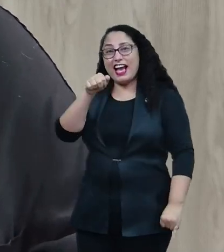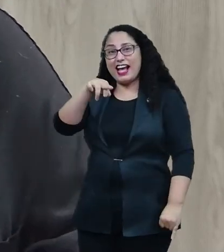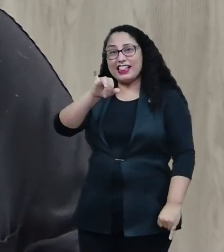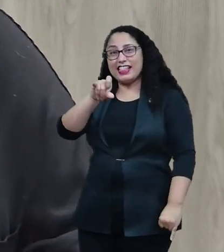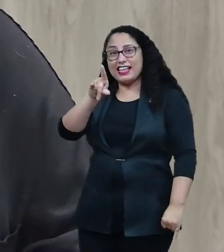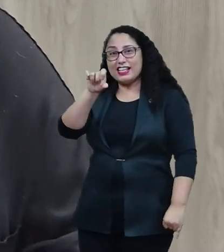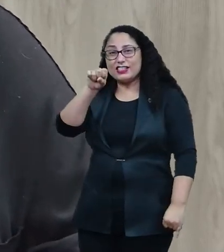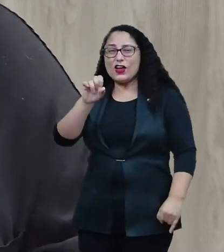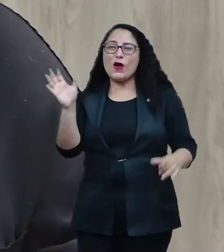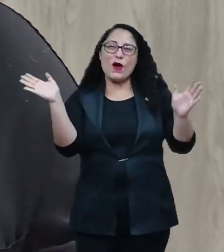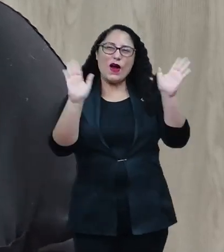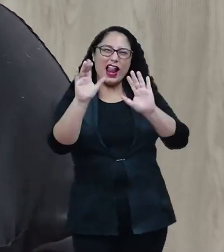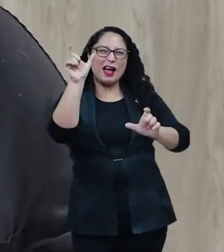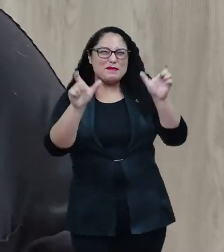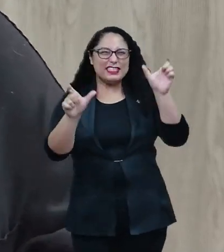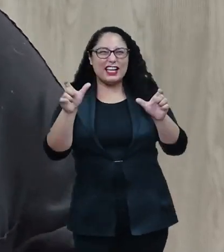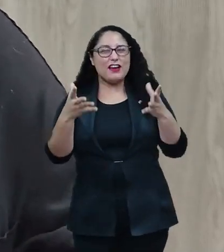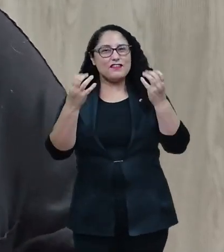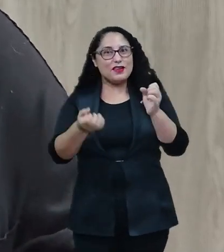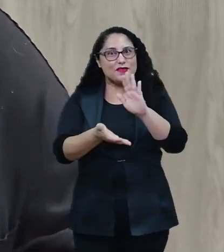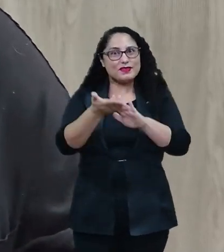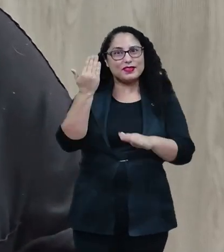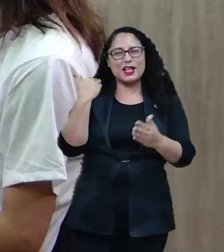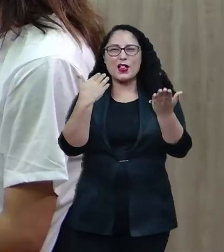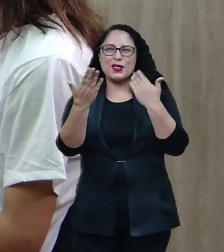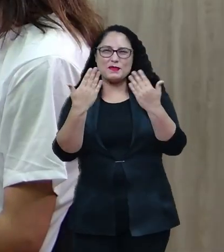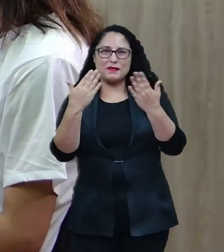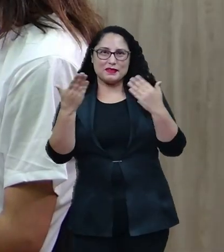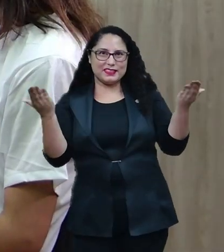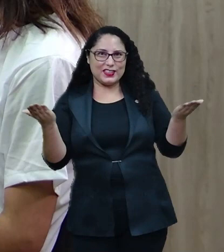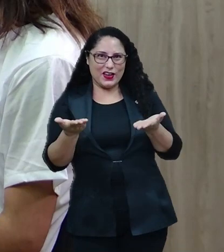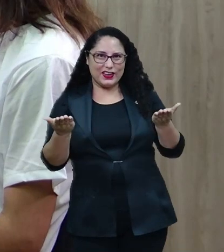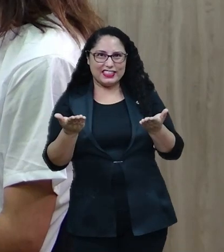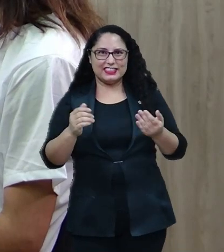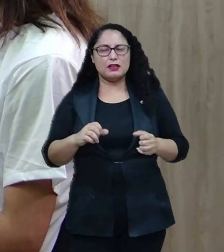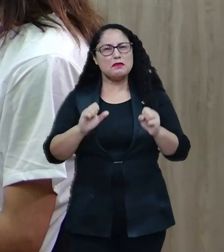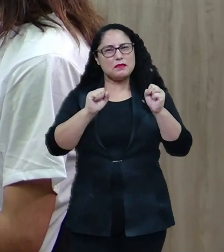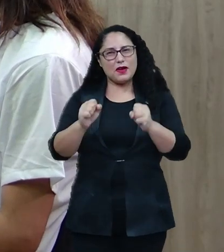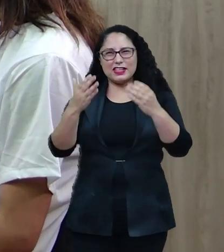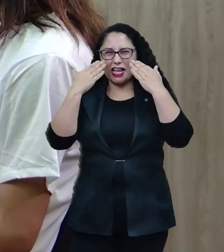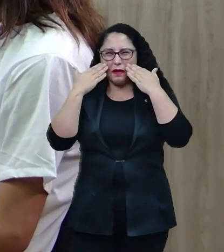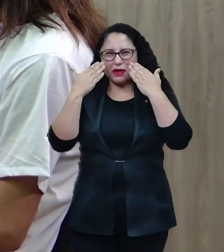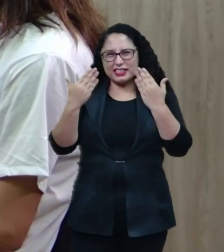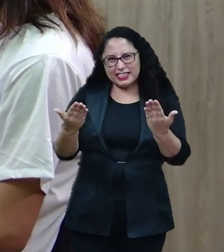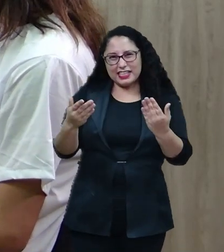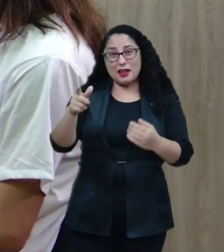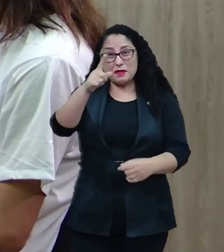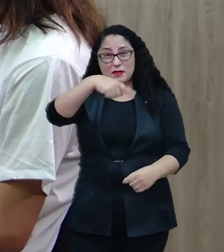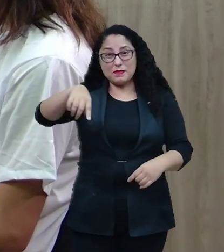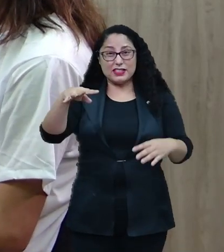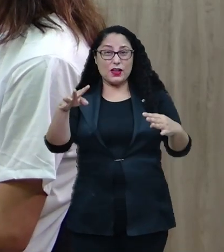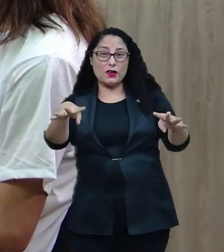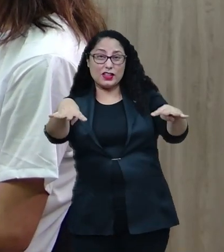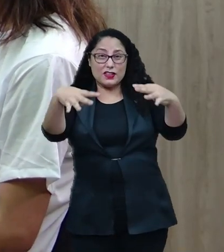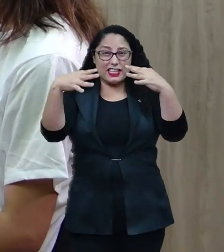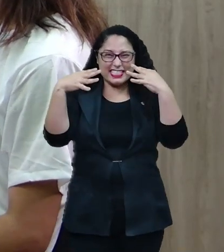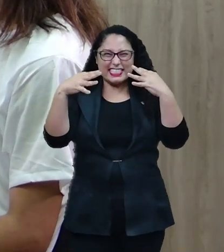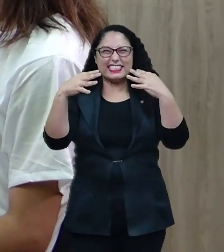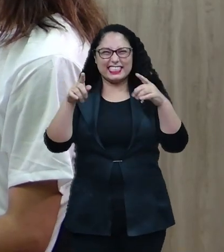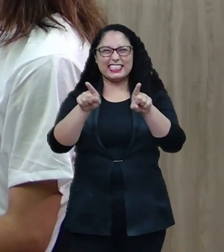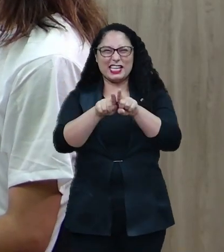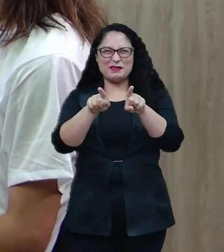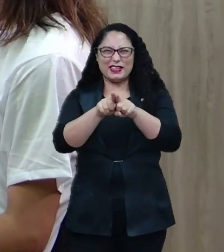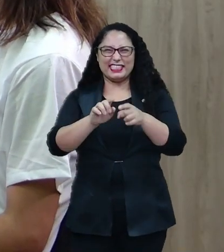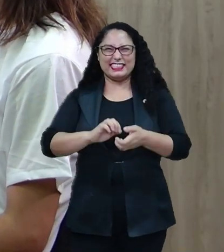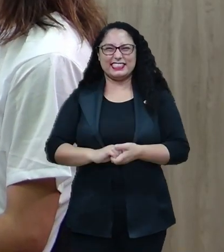Galvão. Olá, pessoal! Vamos começar o nosso bate-papo de hoje. Vocês podem se apresentar para o pessoal que está nos ouvindo e nos